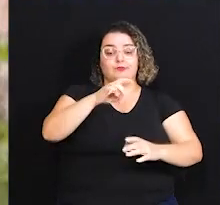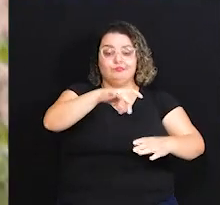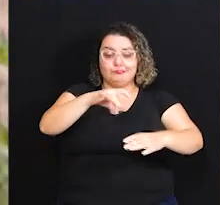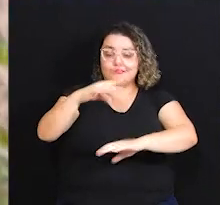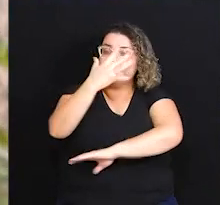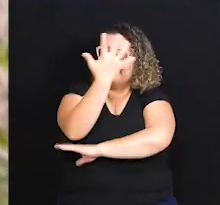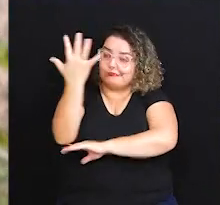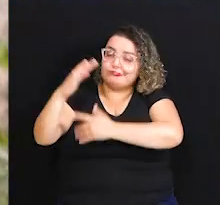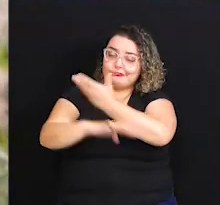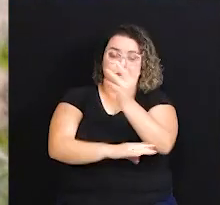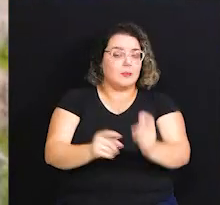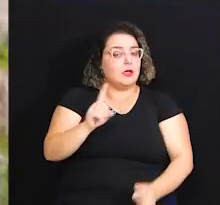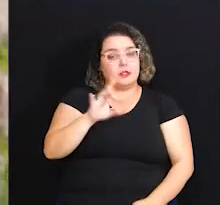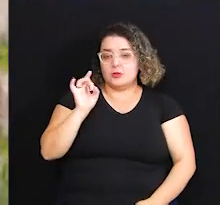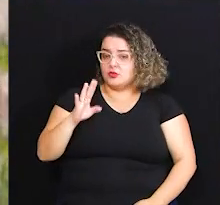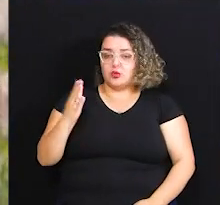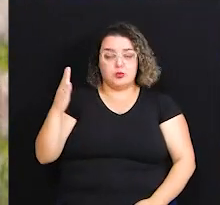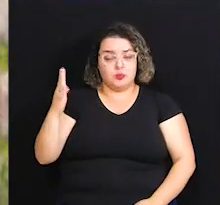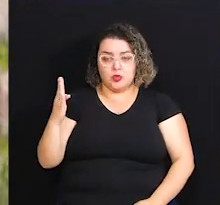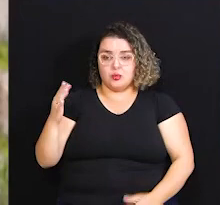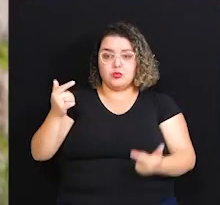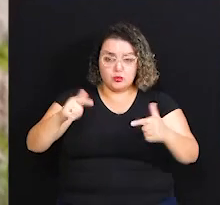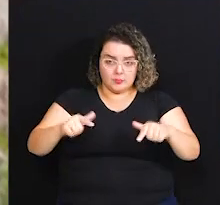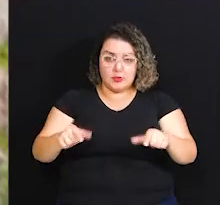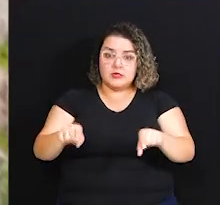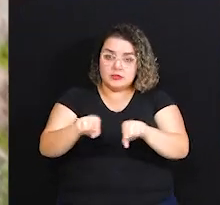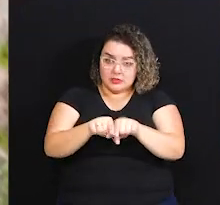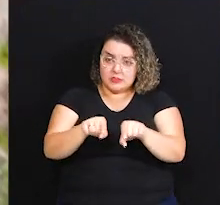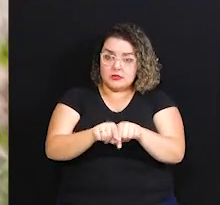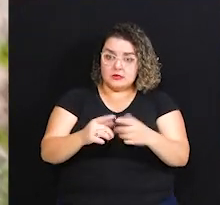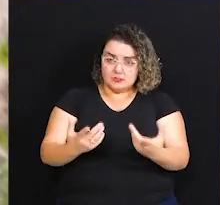motivos não só da própria biologia do local, mas